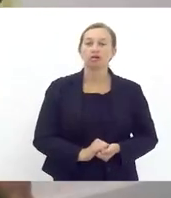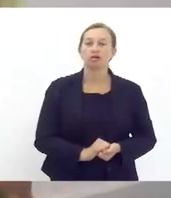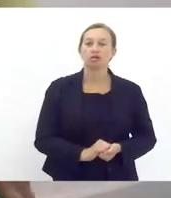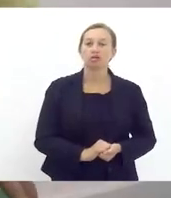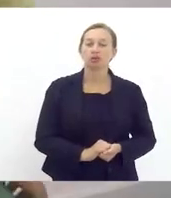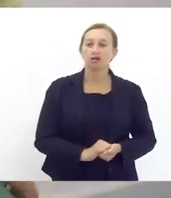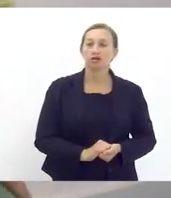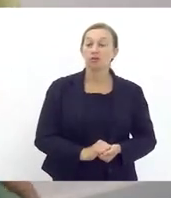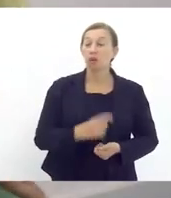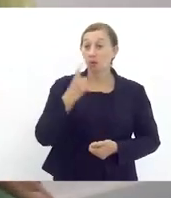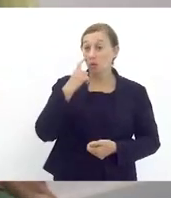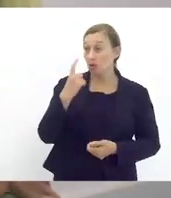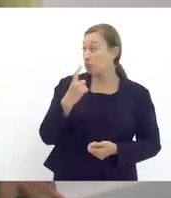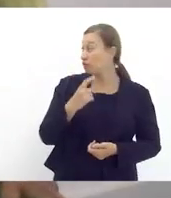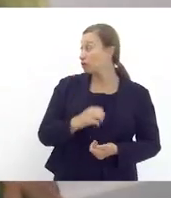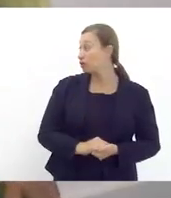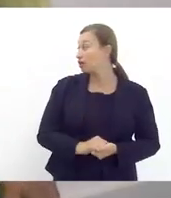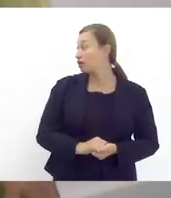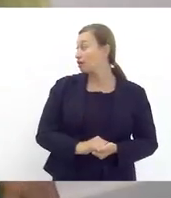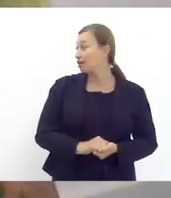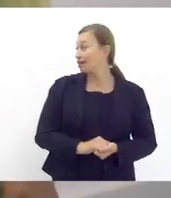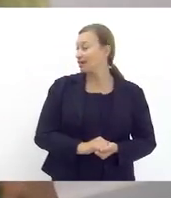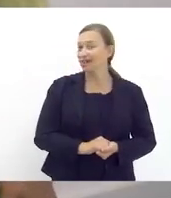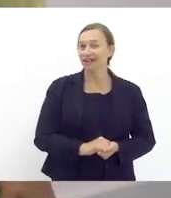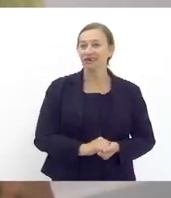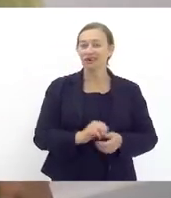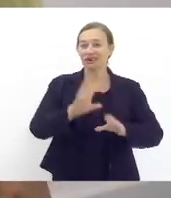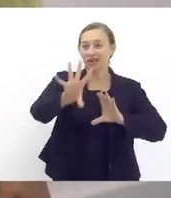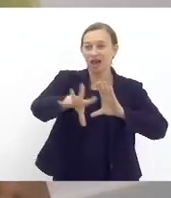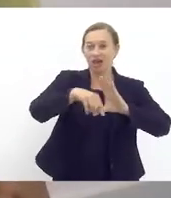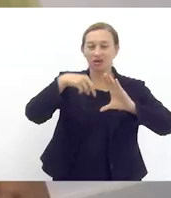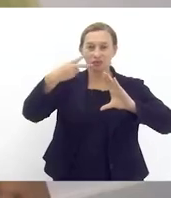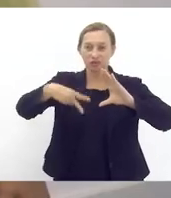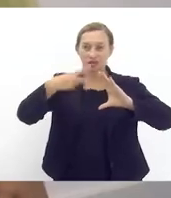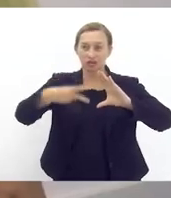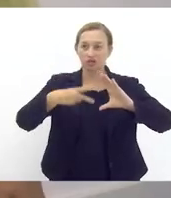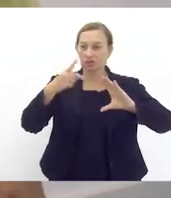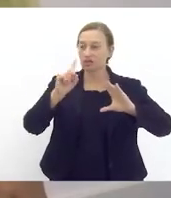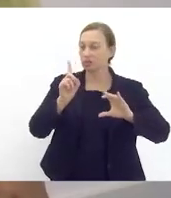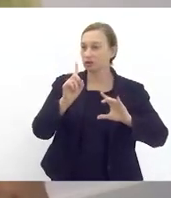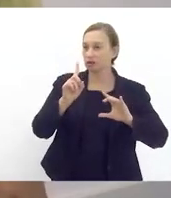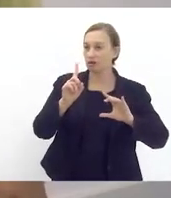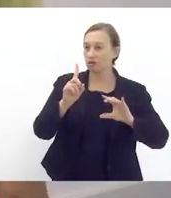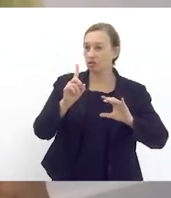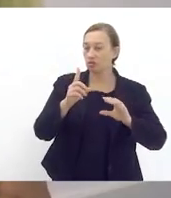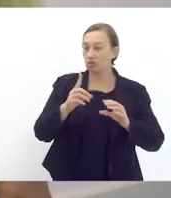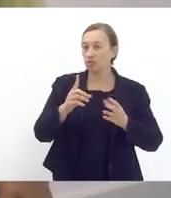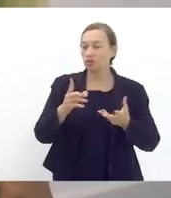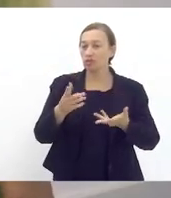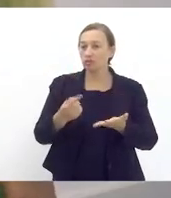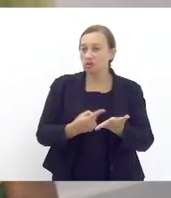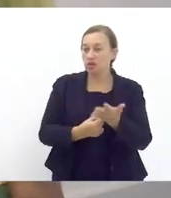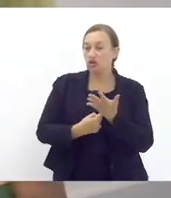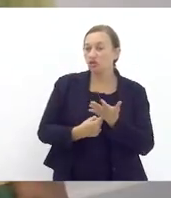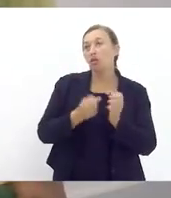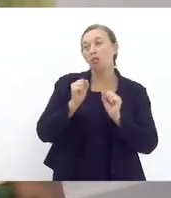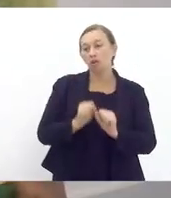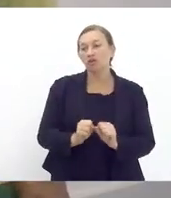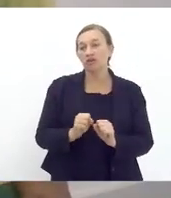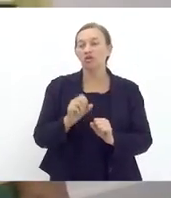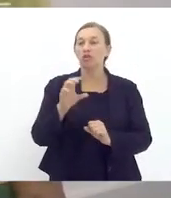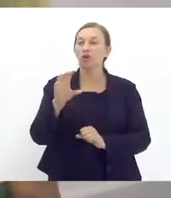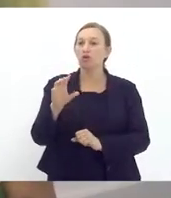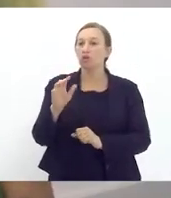Porque pelo que eu vi aí áudio visual pessoal não contempla totalmente a gente contei eu posso fazer um documentário sobre